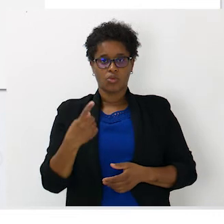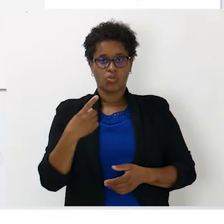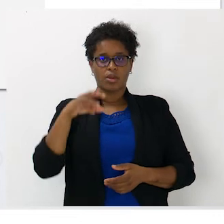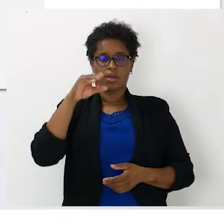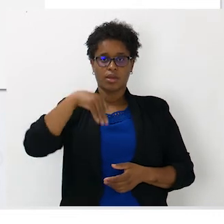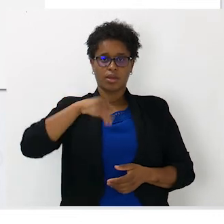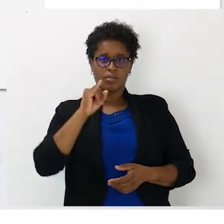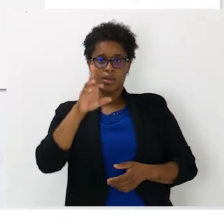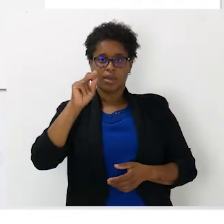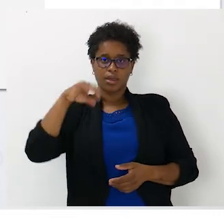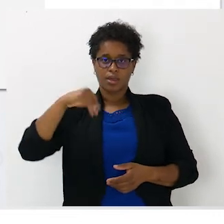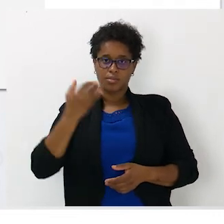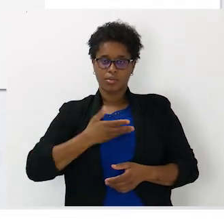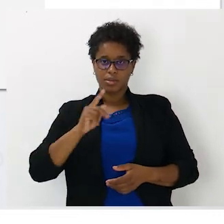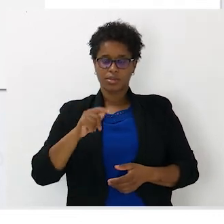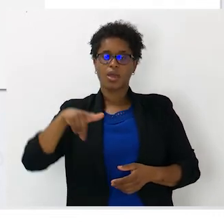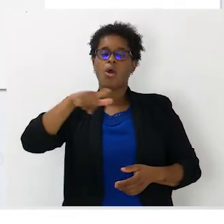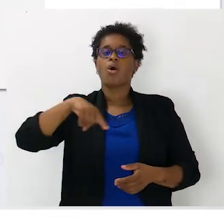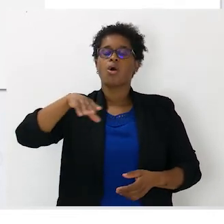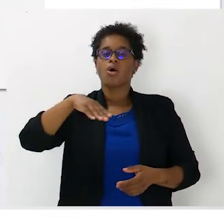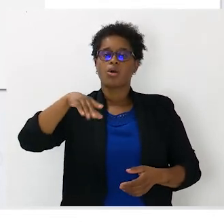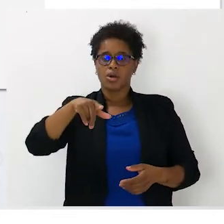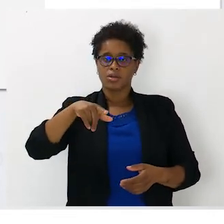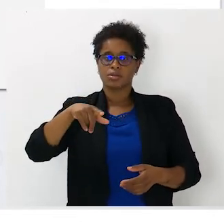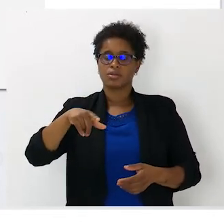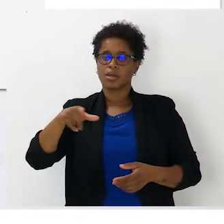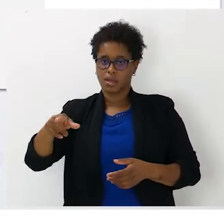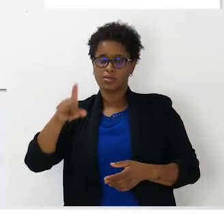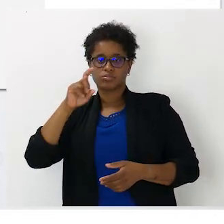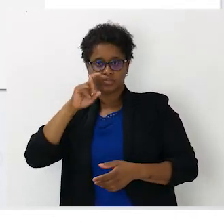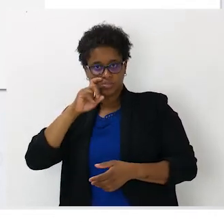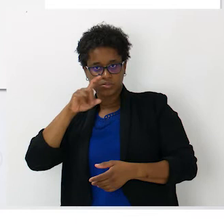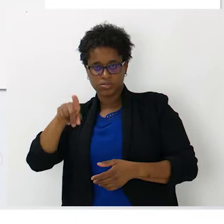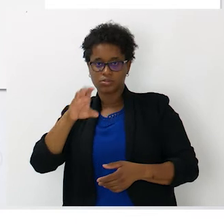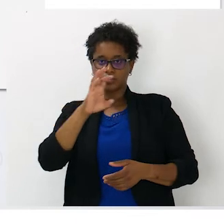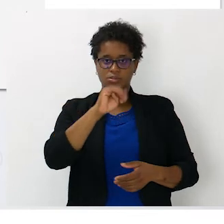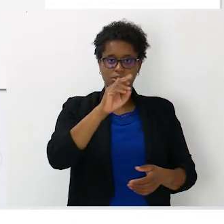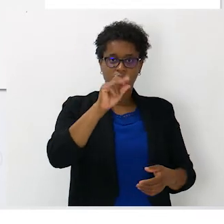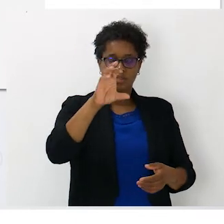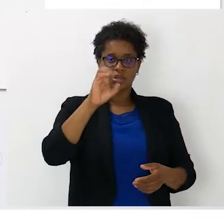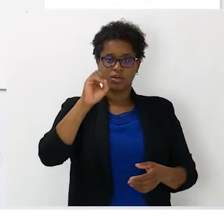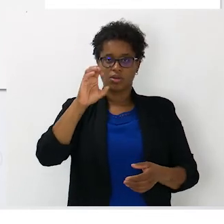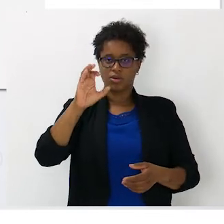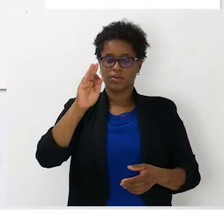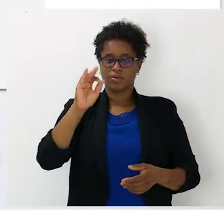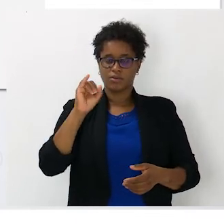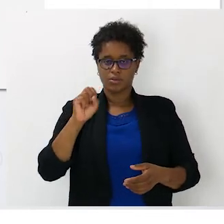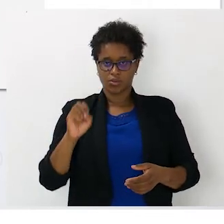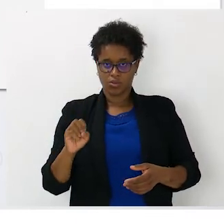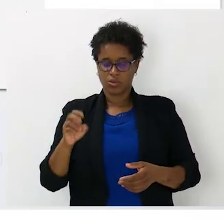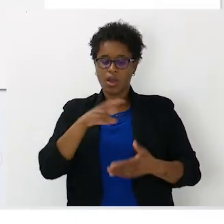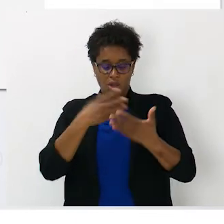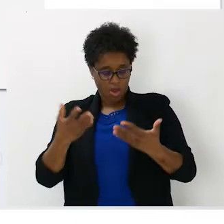pirâmide onde era colocado ou preservado o sarcófago, né? Portanto, vamos